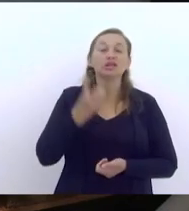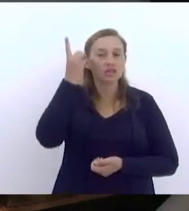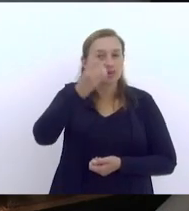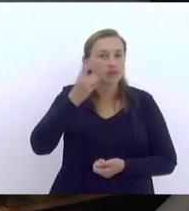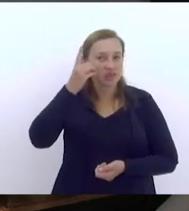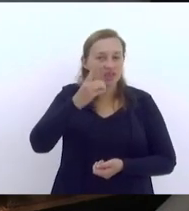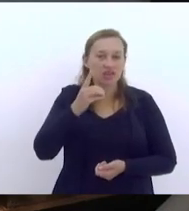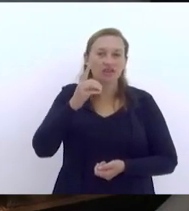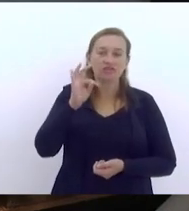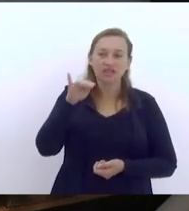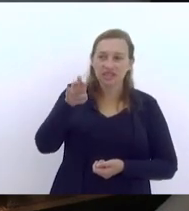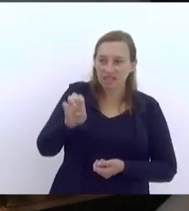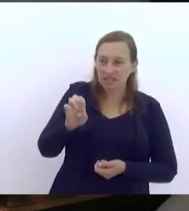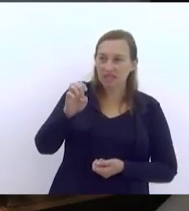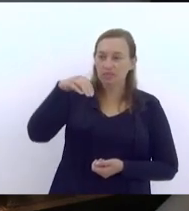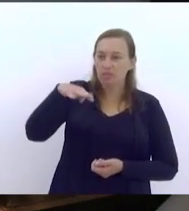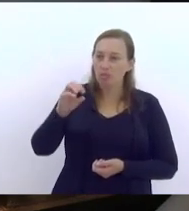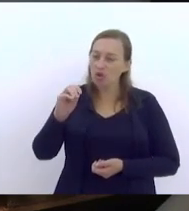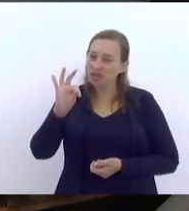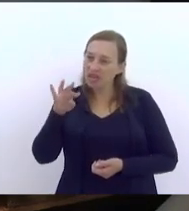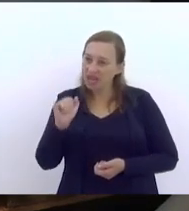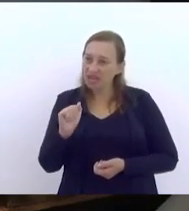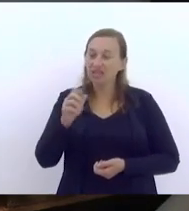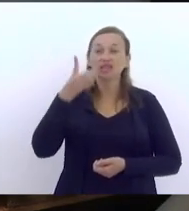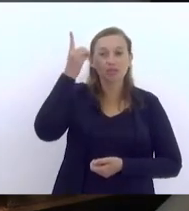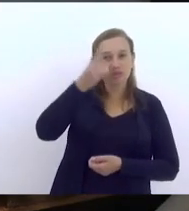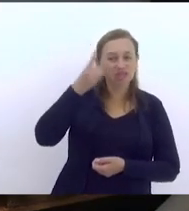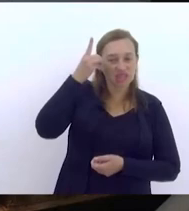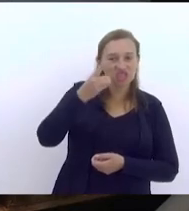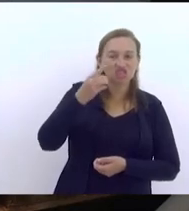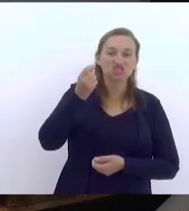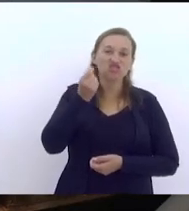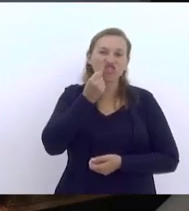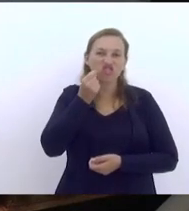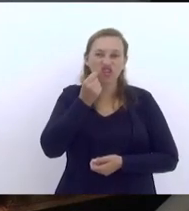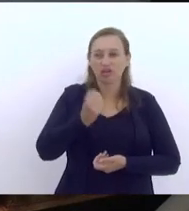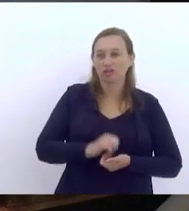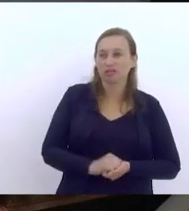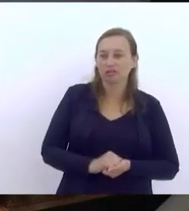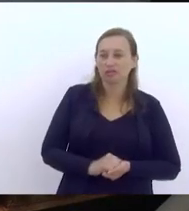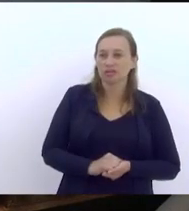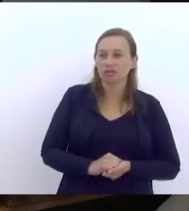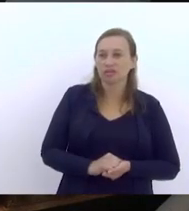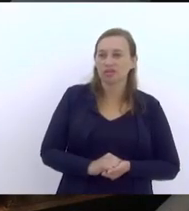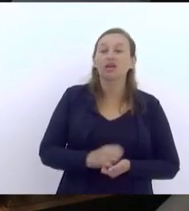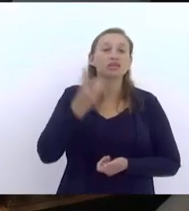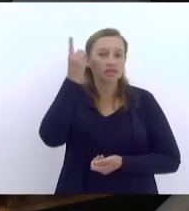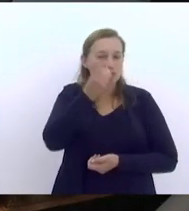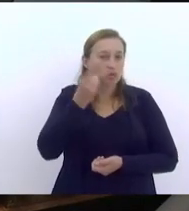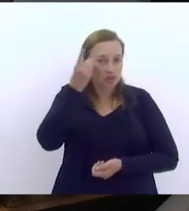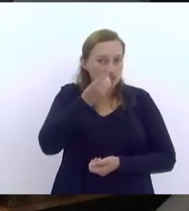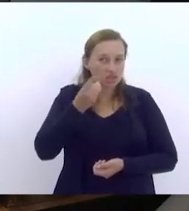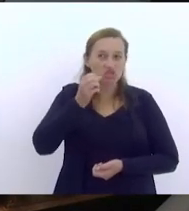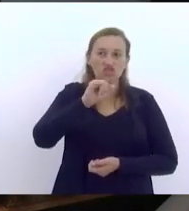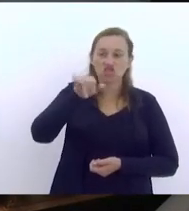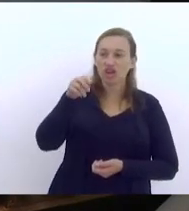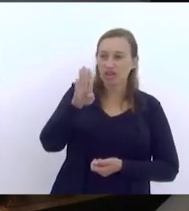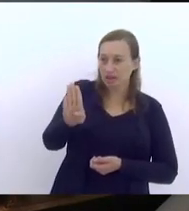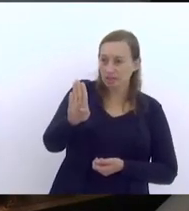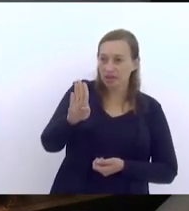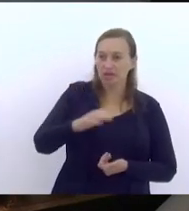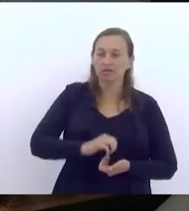Deputada Franciane Mota. Deputado Giovanni Ratinho. Deputado Jair